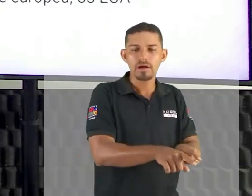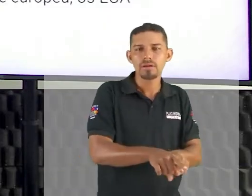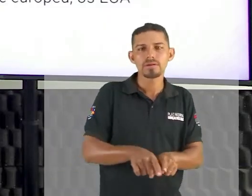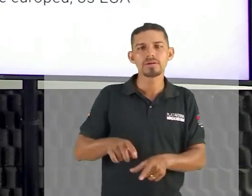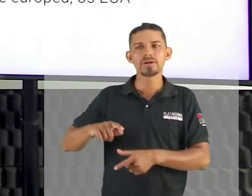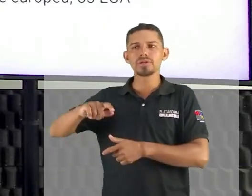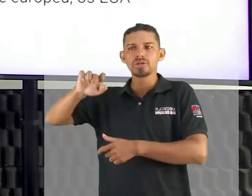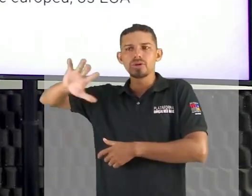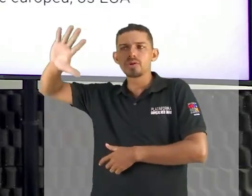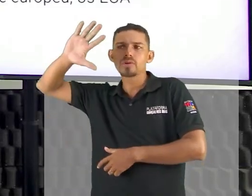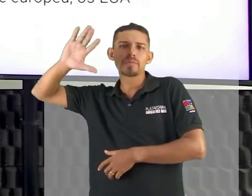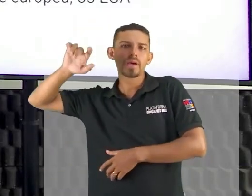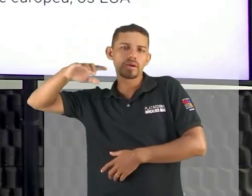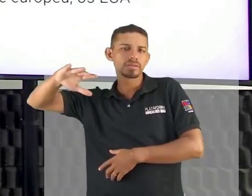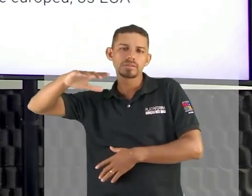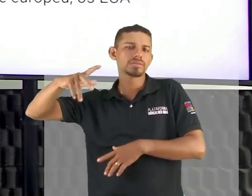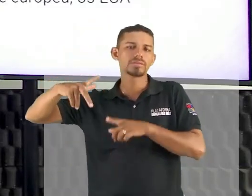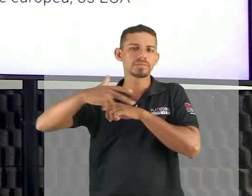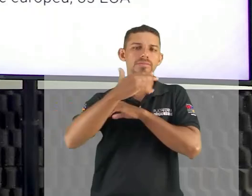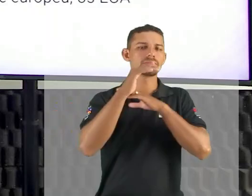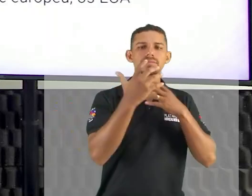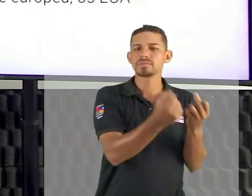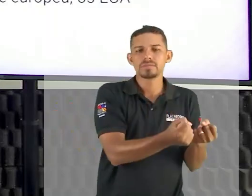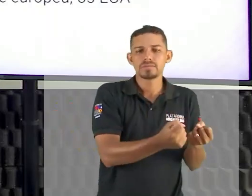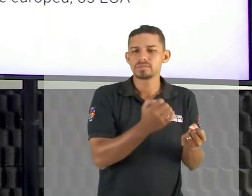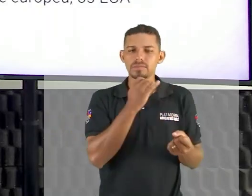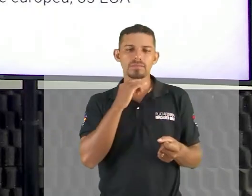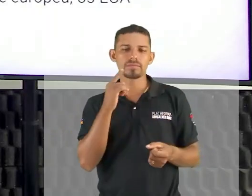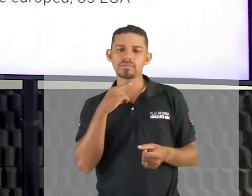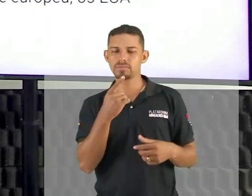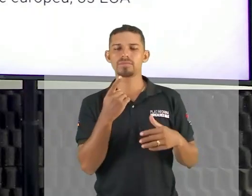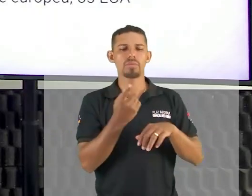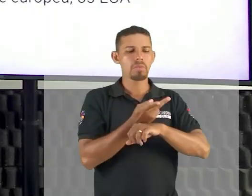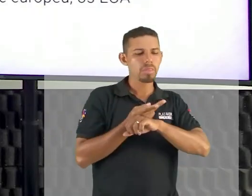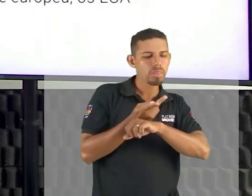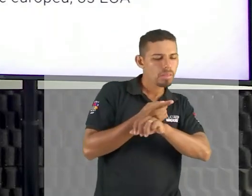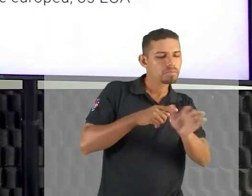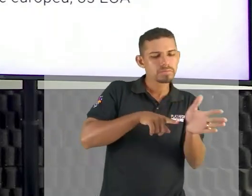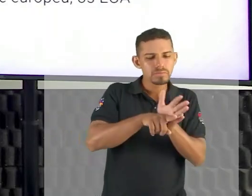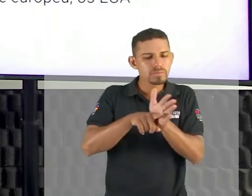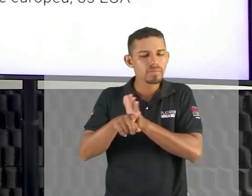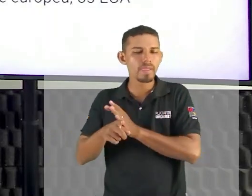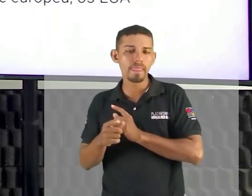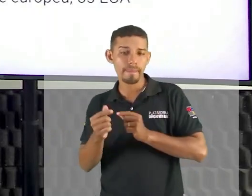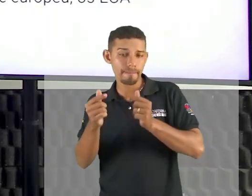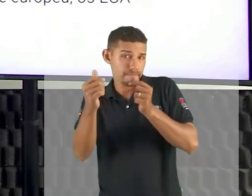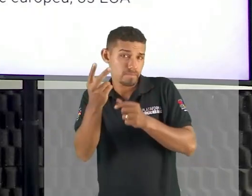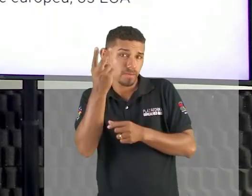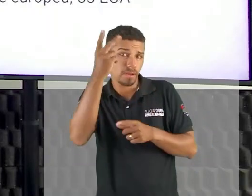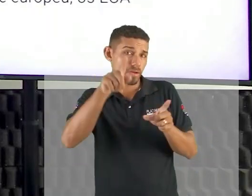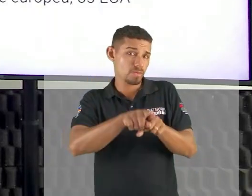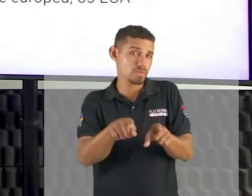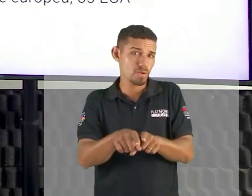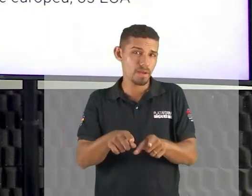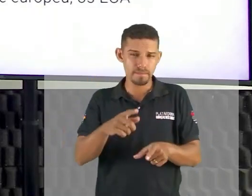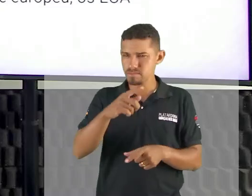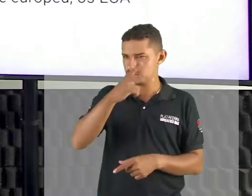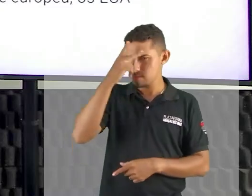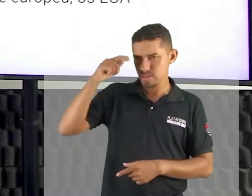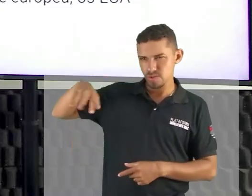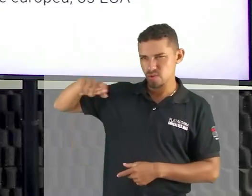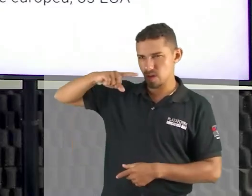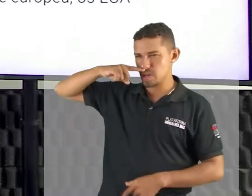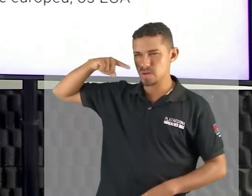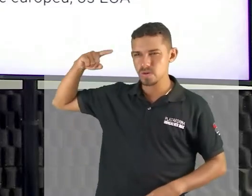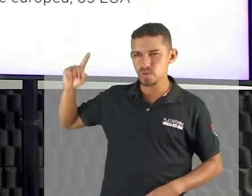Europeia cortando, né, e tirando também, confiscando, né, valores aqui de alguns magnatas russos.